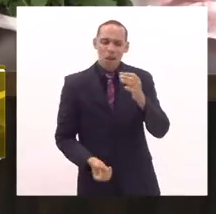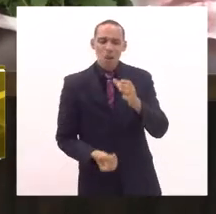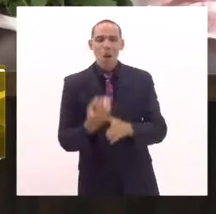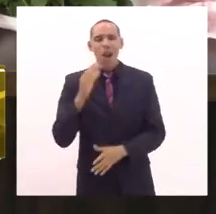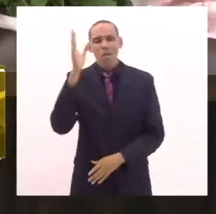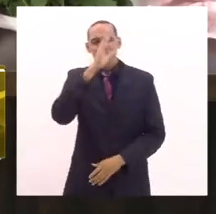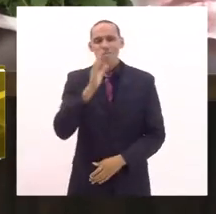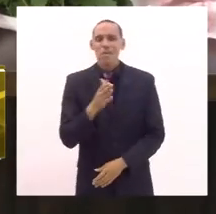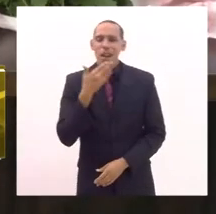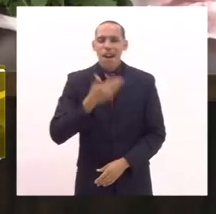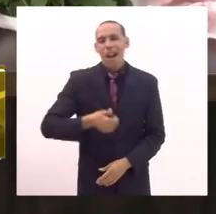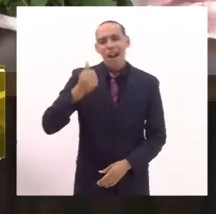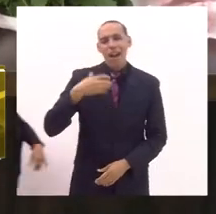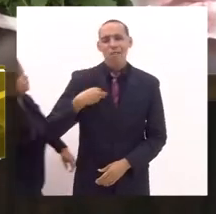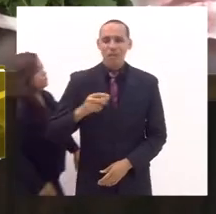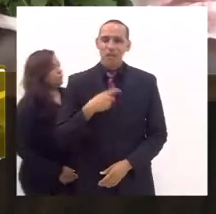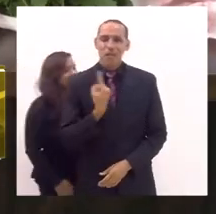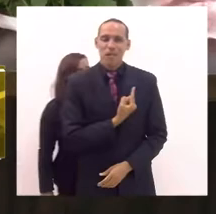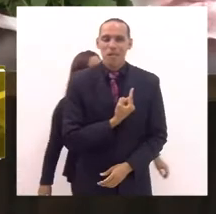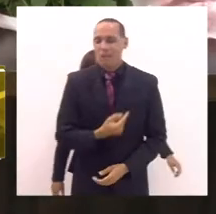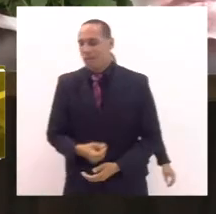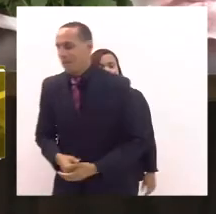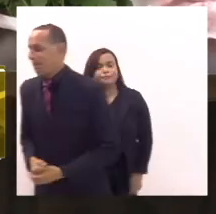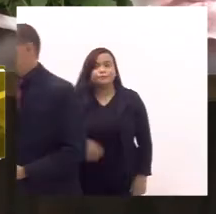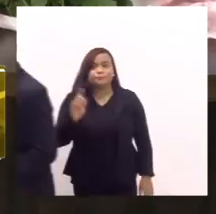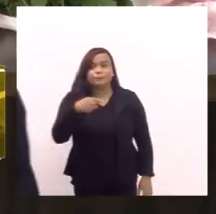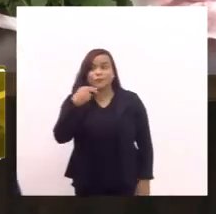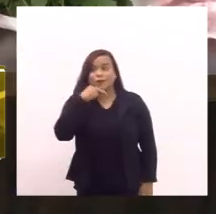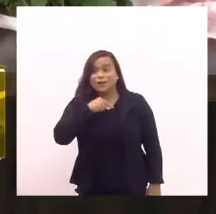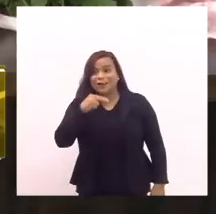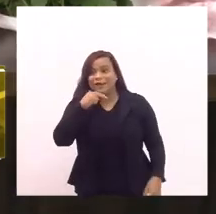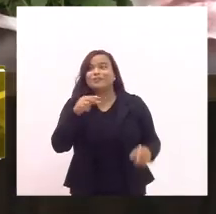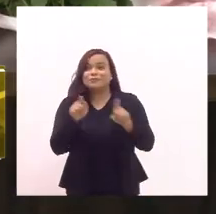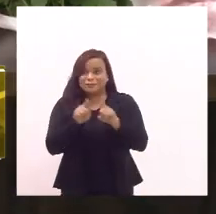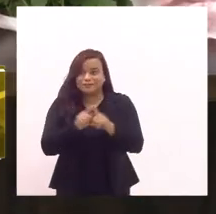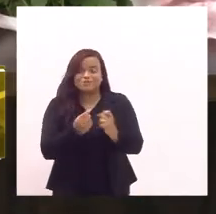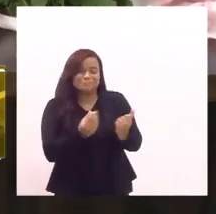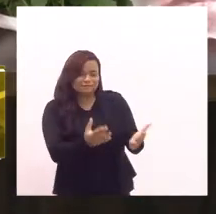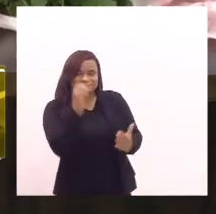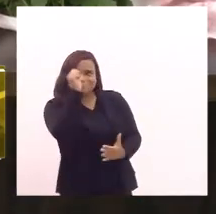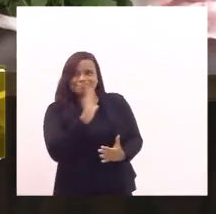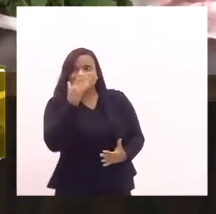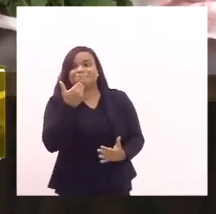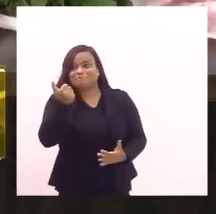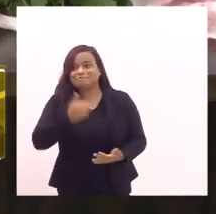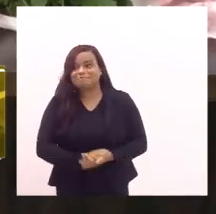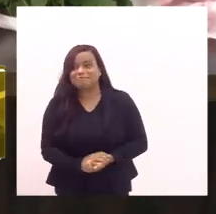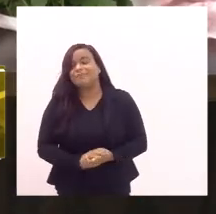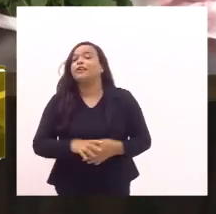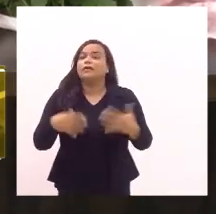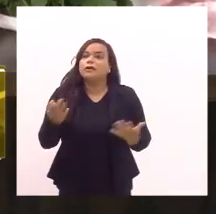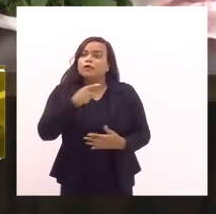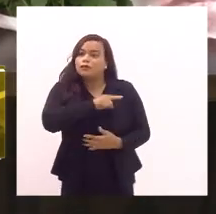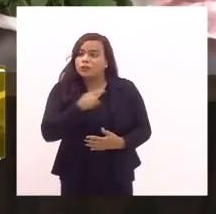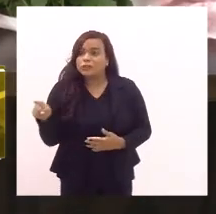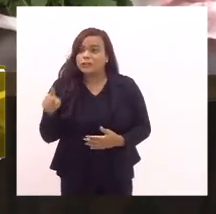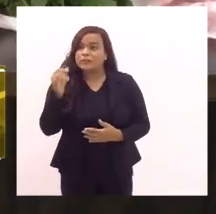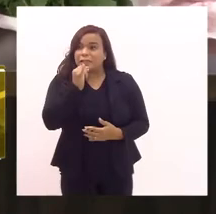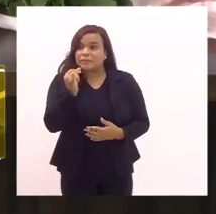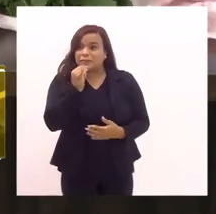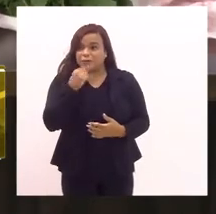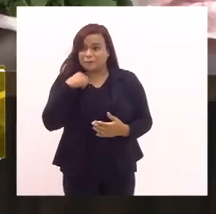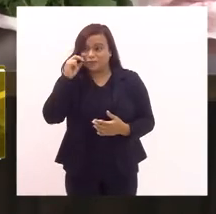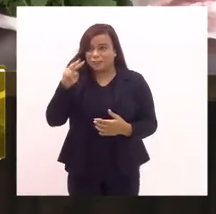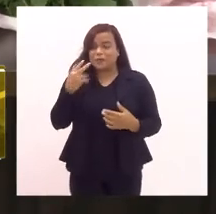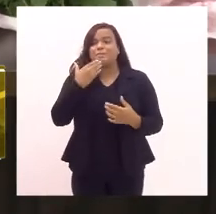Brasil melhor para os nossos filhos, para os nossos netos. E para mim hoje, vocês são exemplos, qual eu peço uma salva de